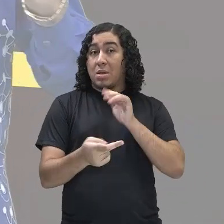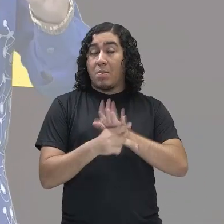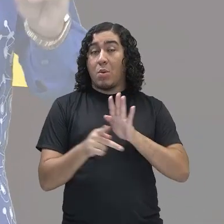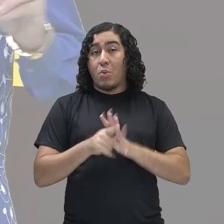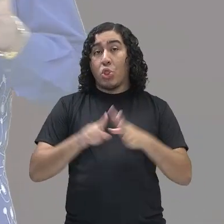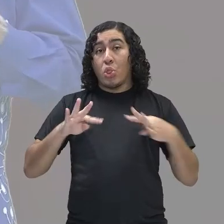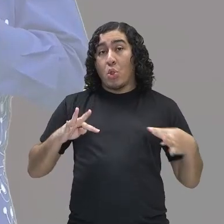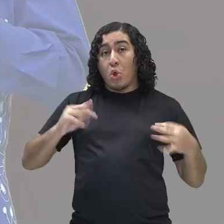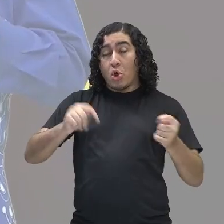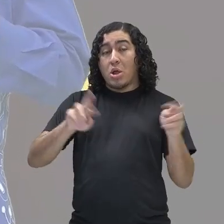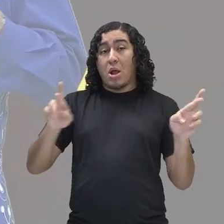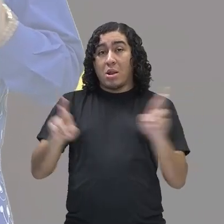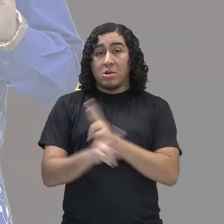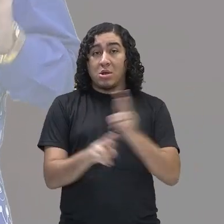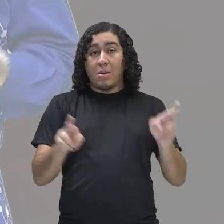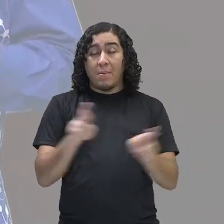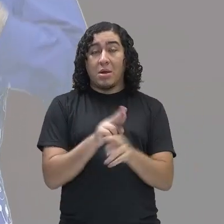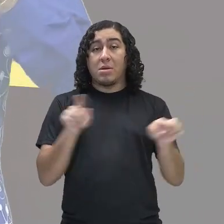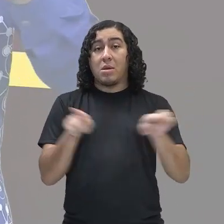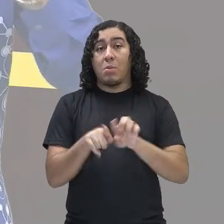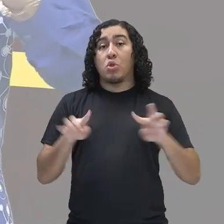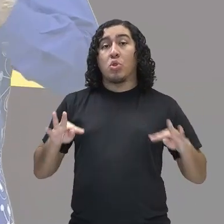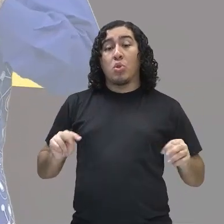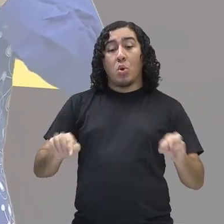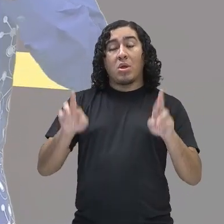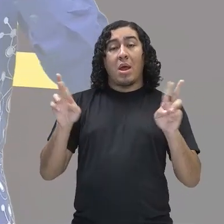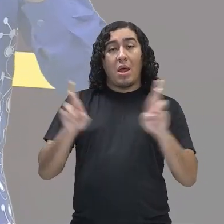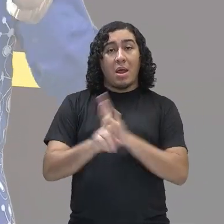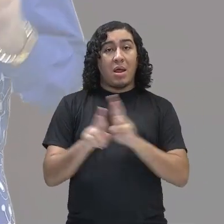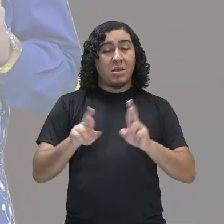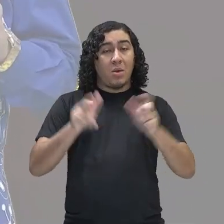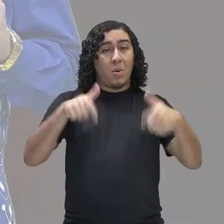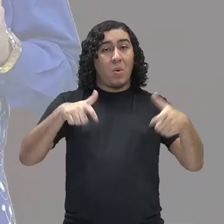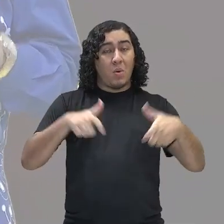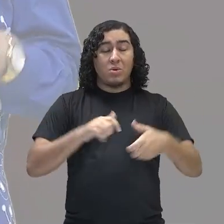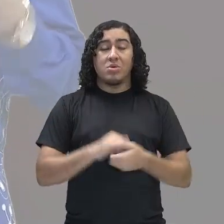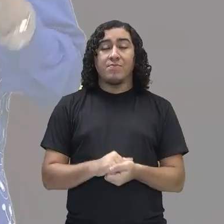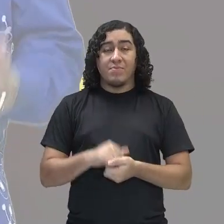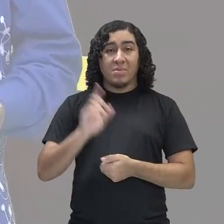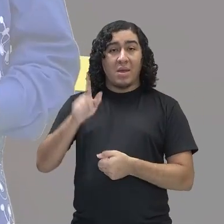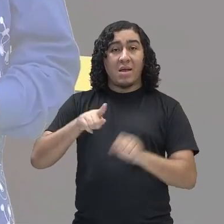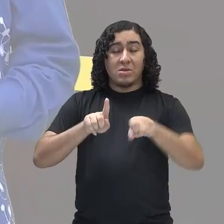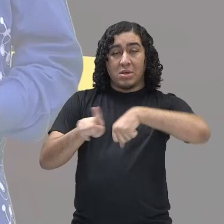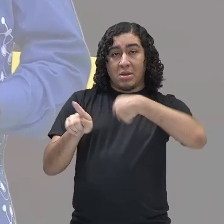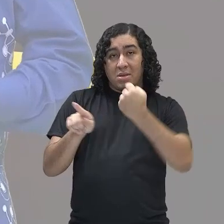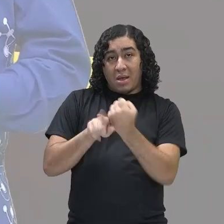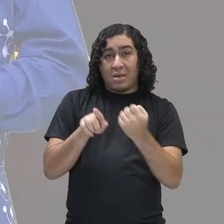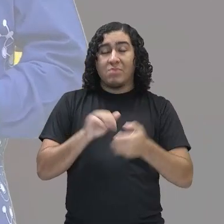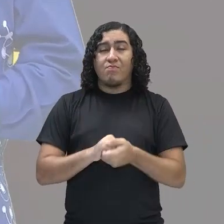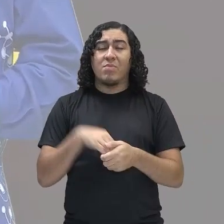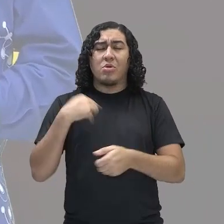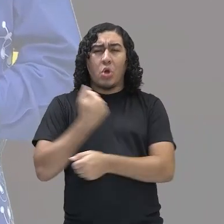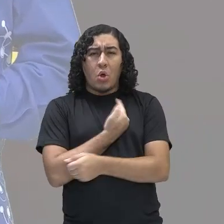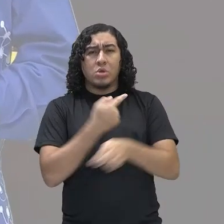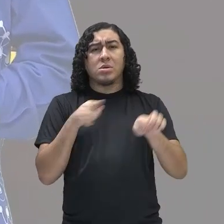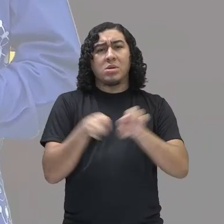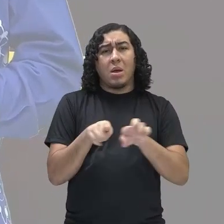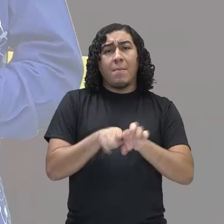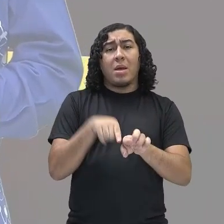todo relacionamento, de toda relação dentro das sociedades e da nossa também, onde estamos